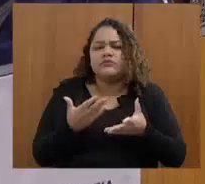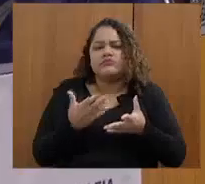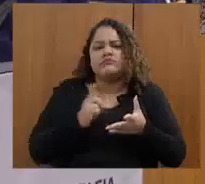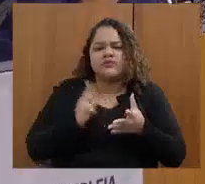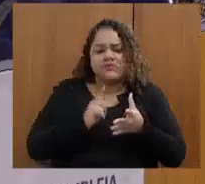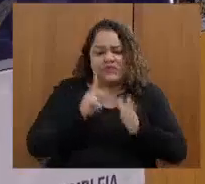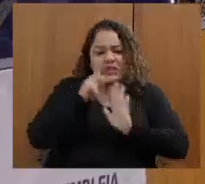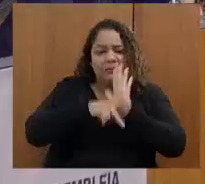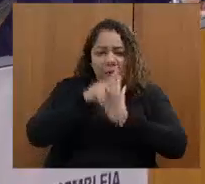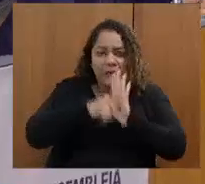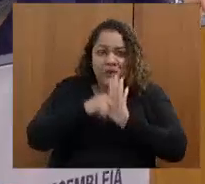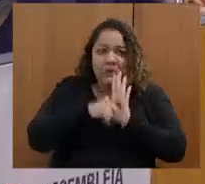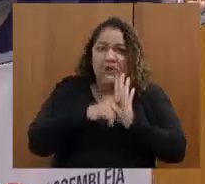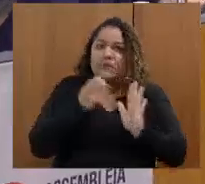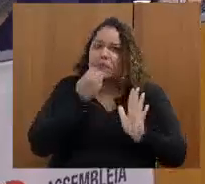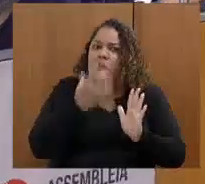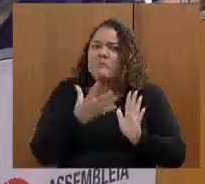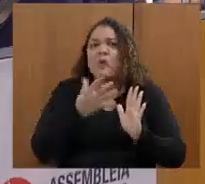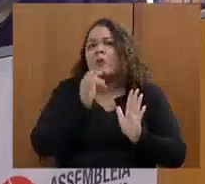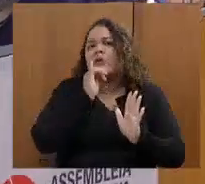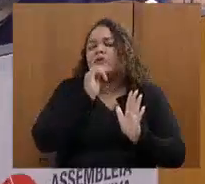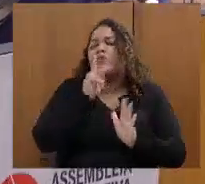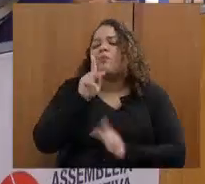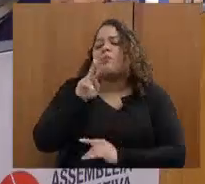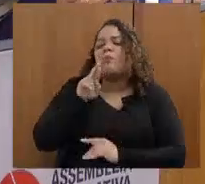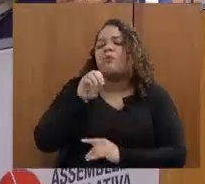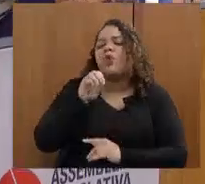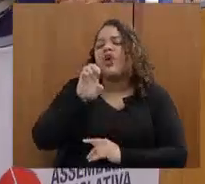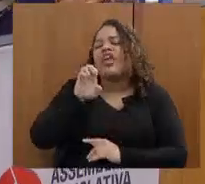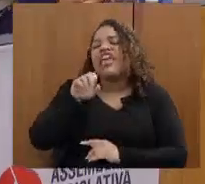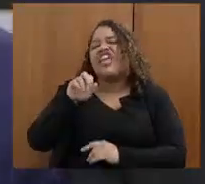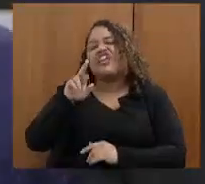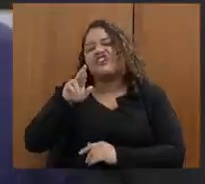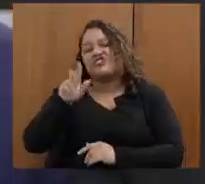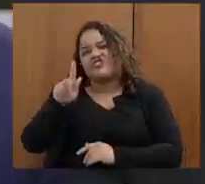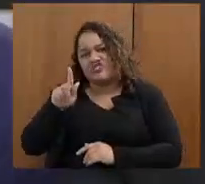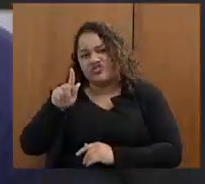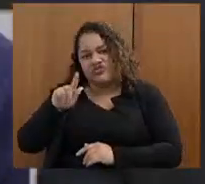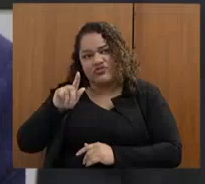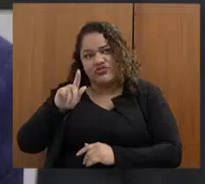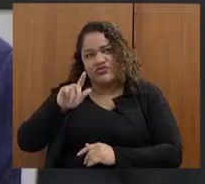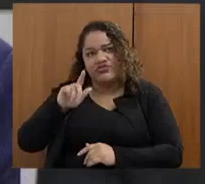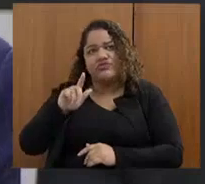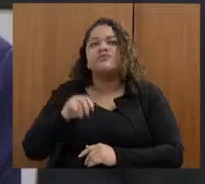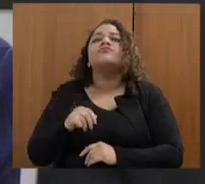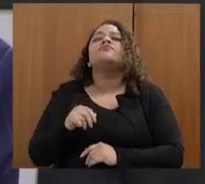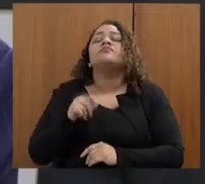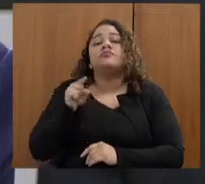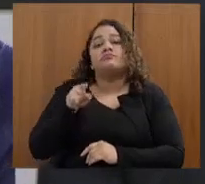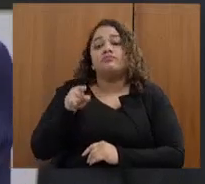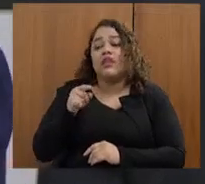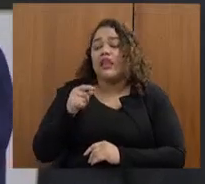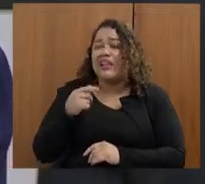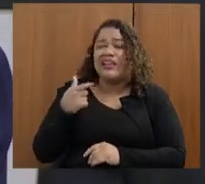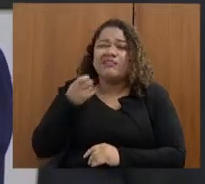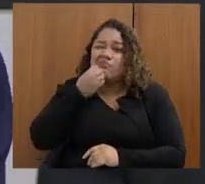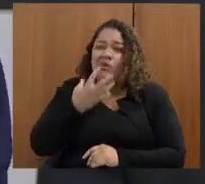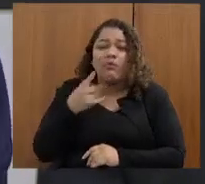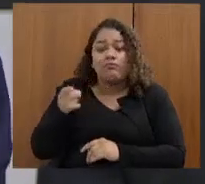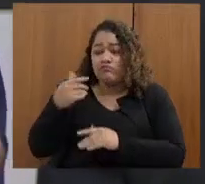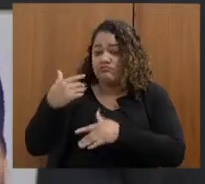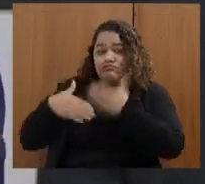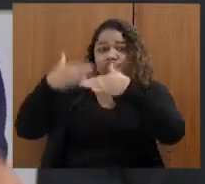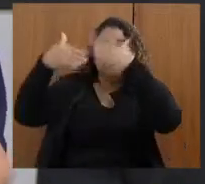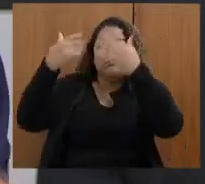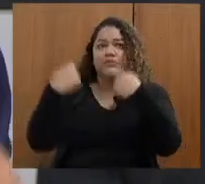bacanas como Proerd que já é um projeto um programa antigo precisamos avançar no Proerd o Proerd é fantástico a